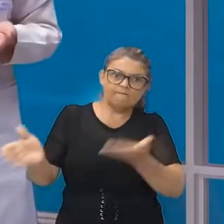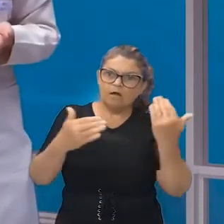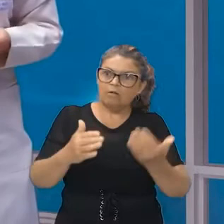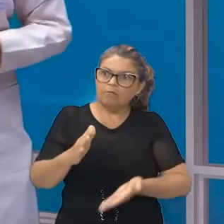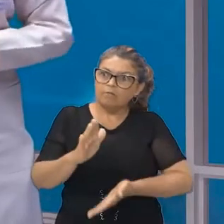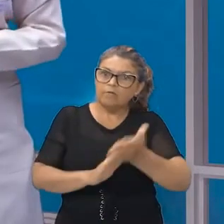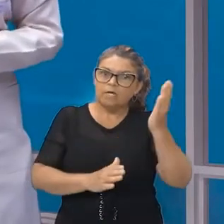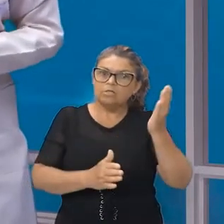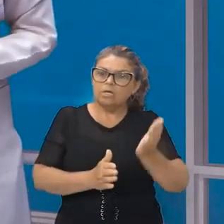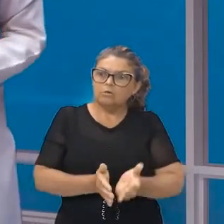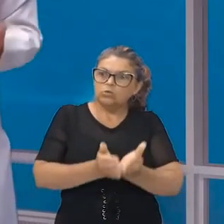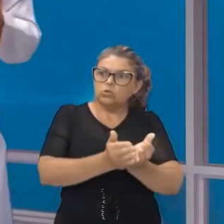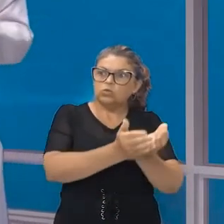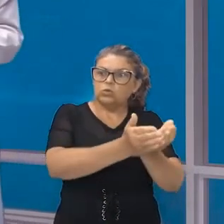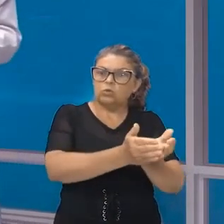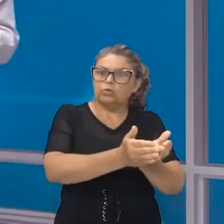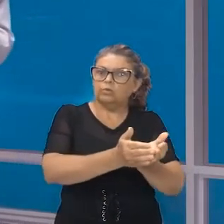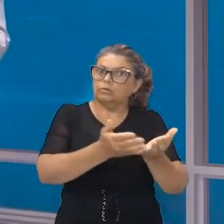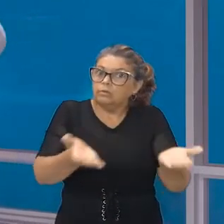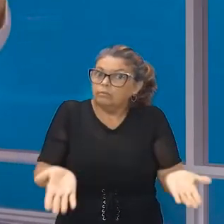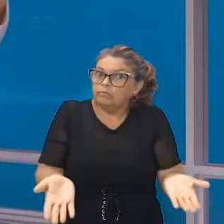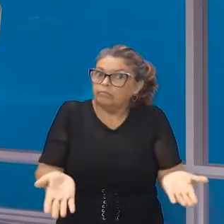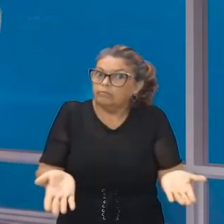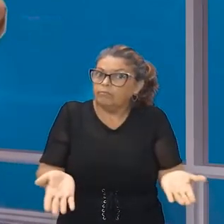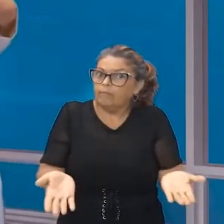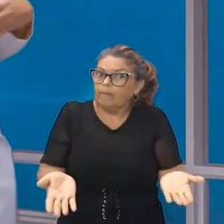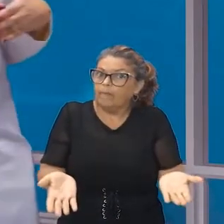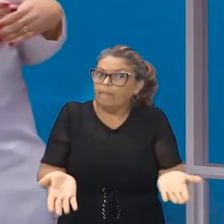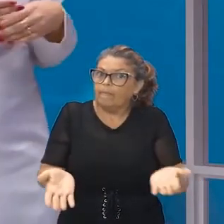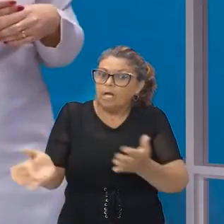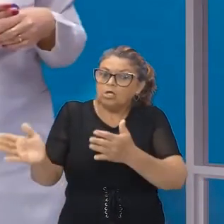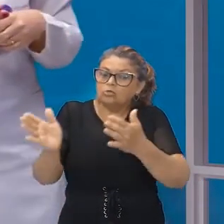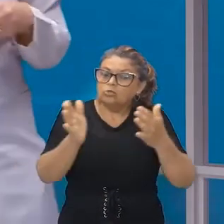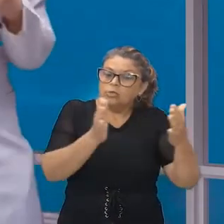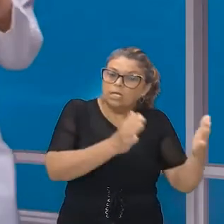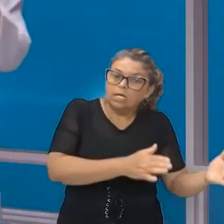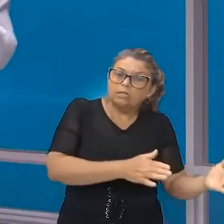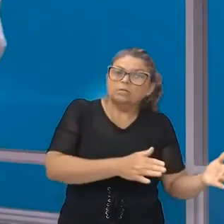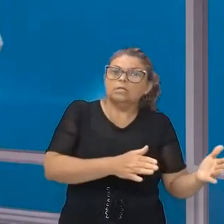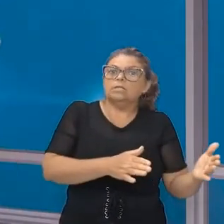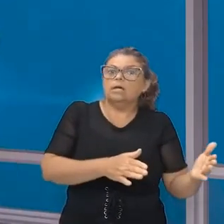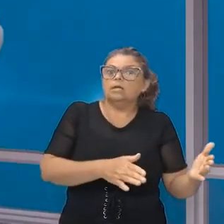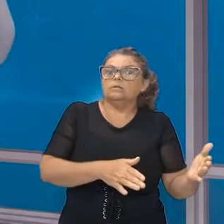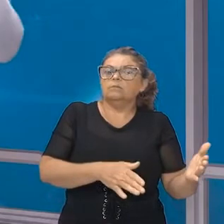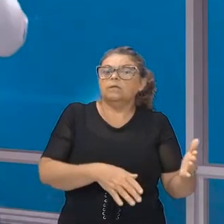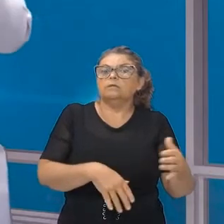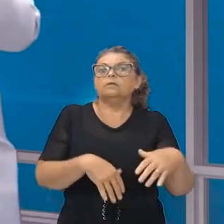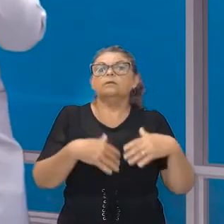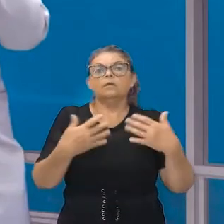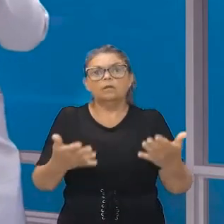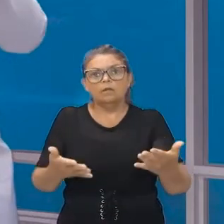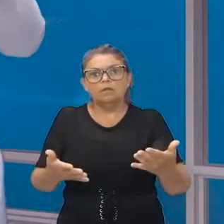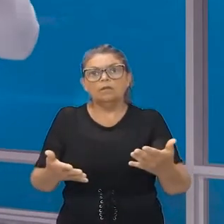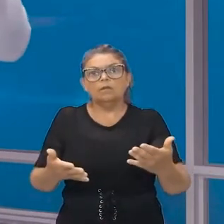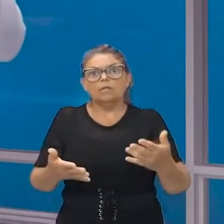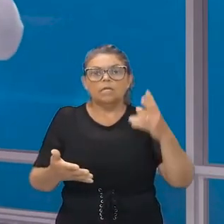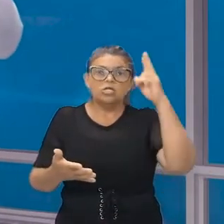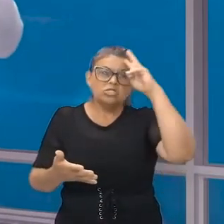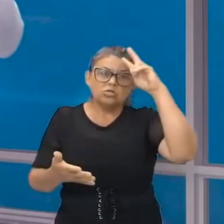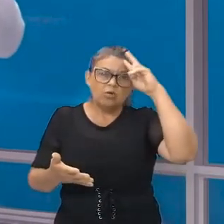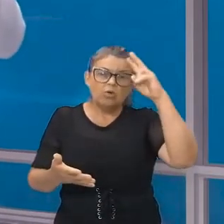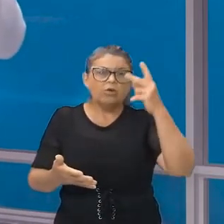Vale ressaltar que até então, durante a Idade Média principalmente, acreditava-se que a terra era